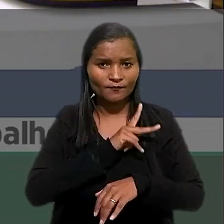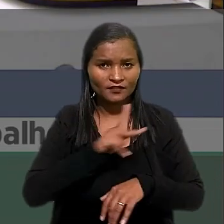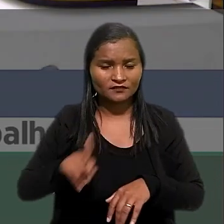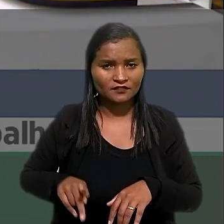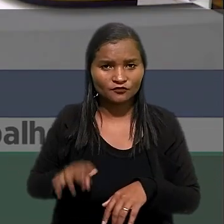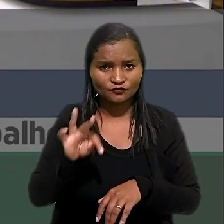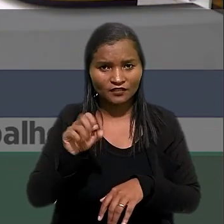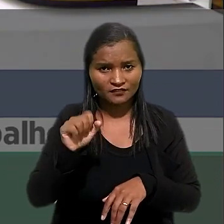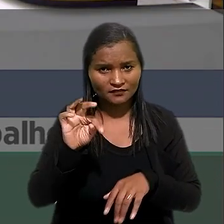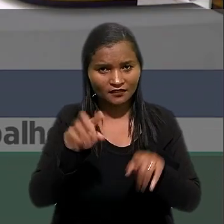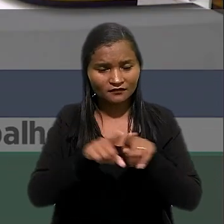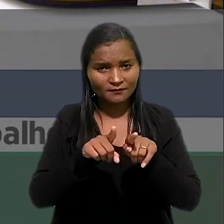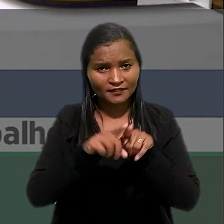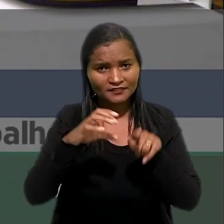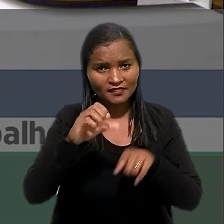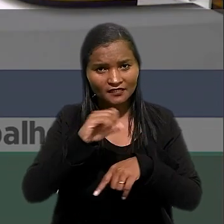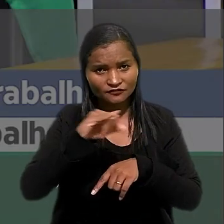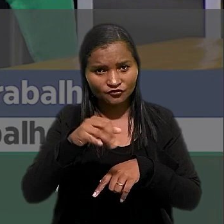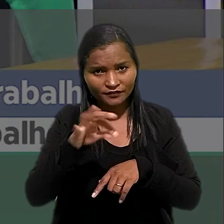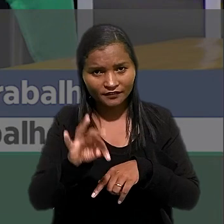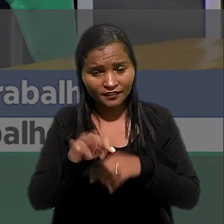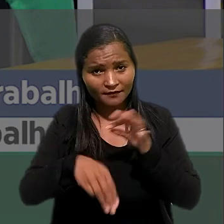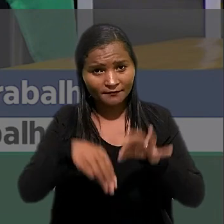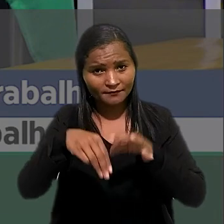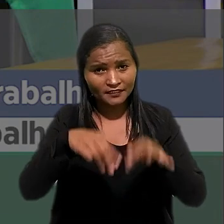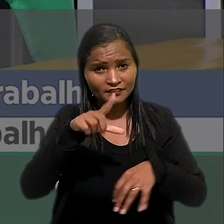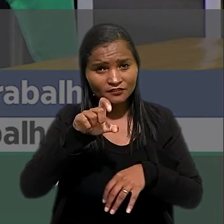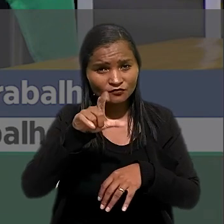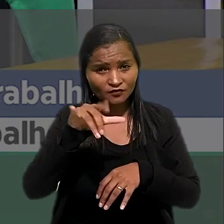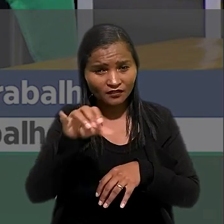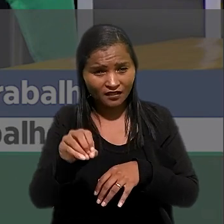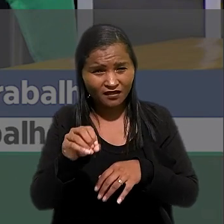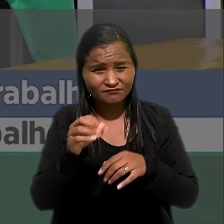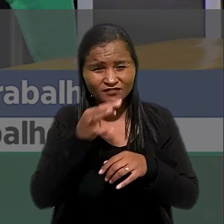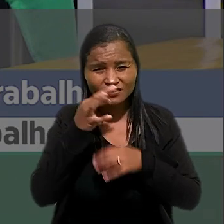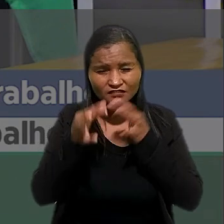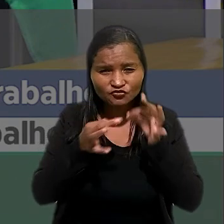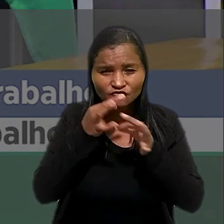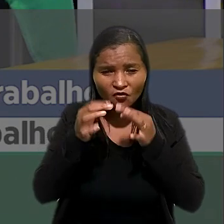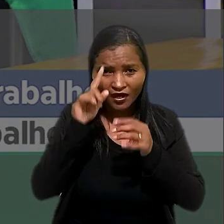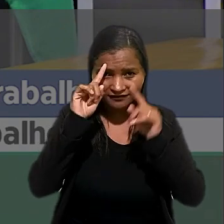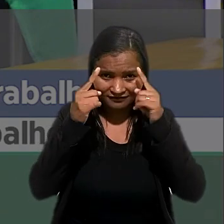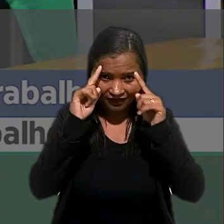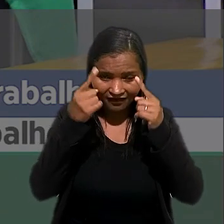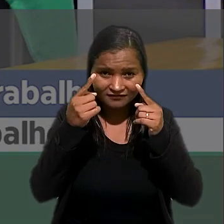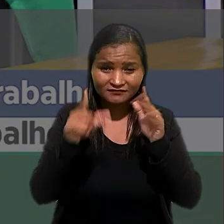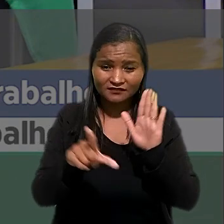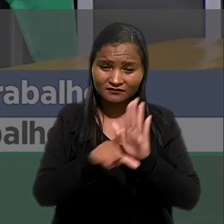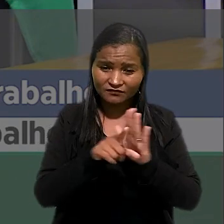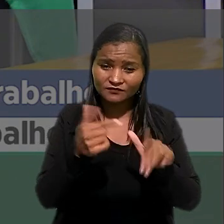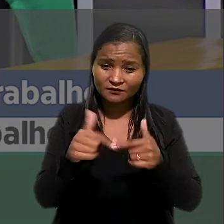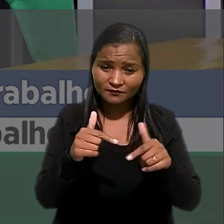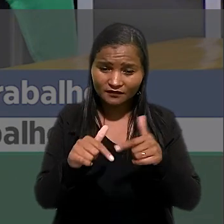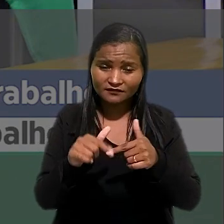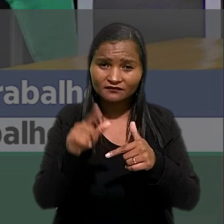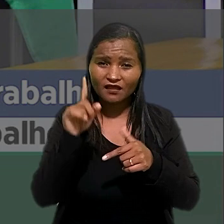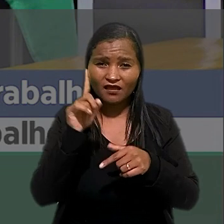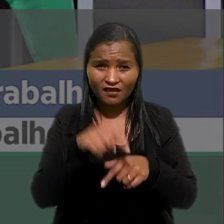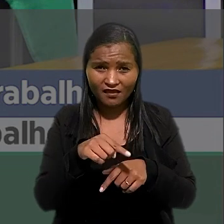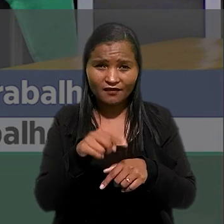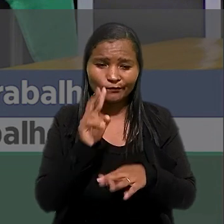pronunciamento, o presidente do TST e do CSJT, ministro Lélio Bentes Corrêa, criticou a ideia de que a legislação trabalhista